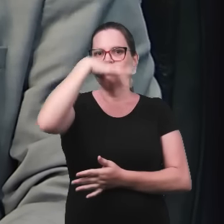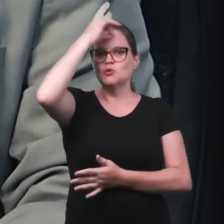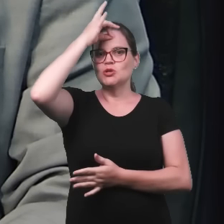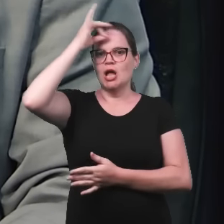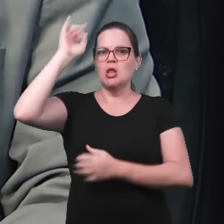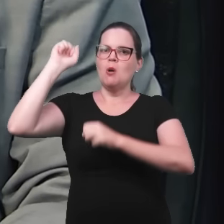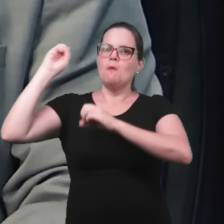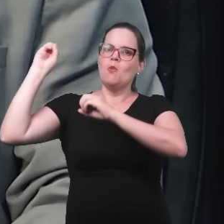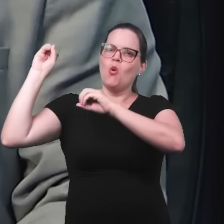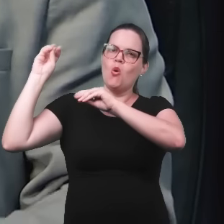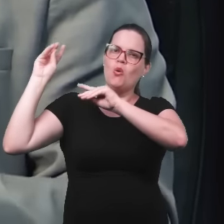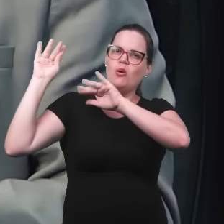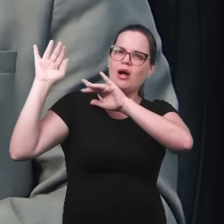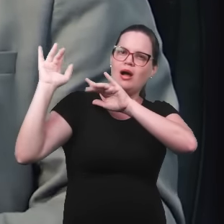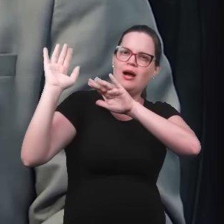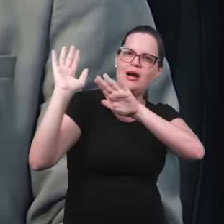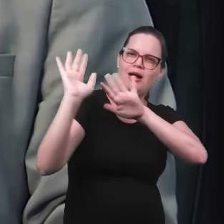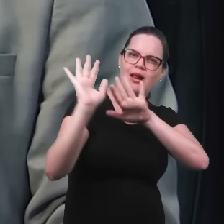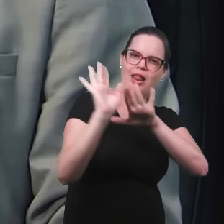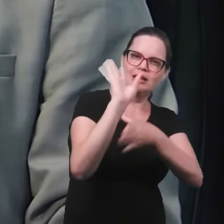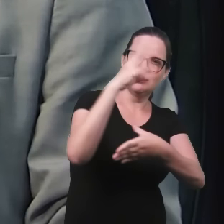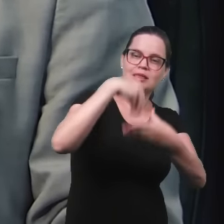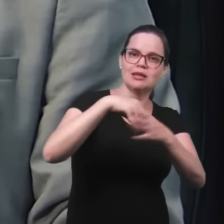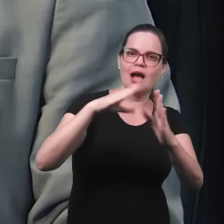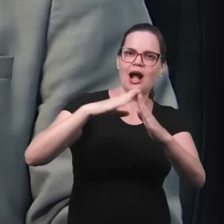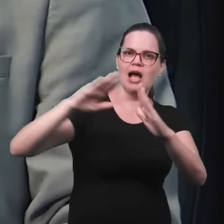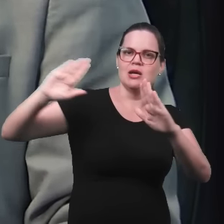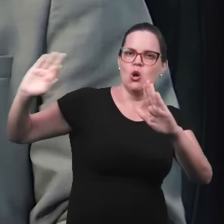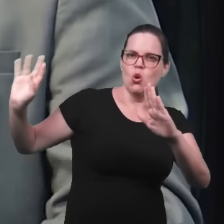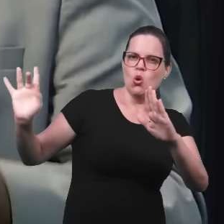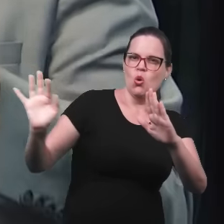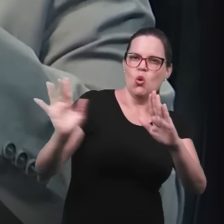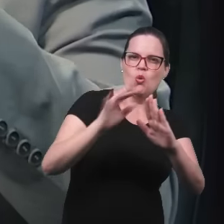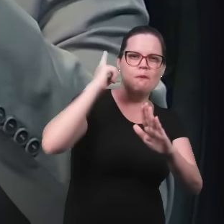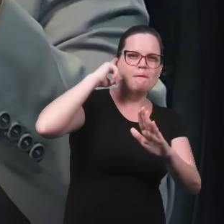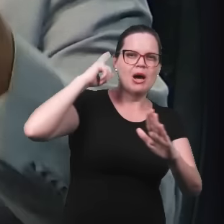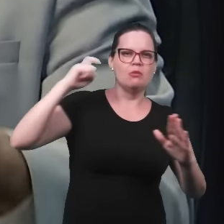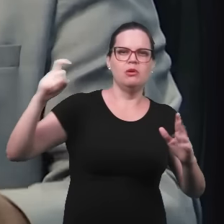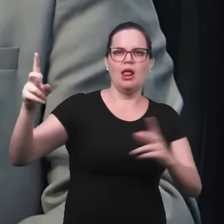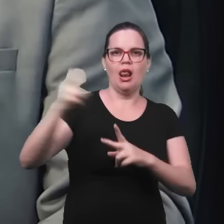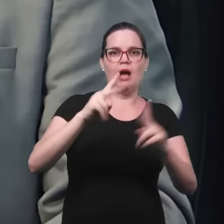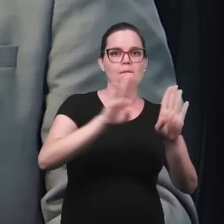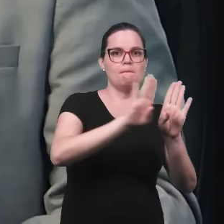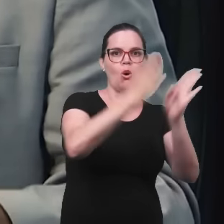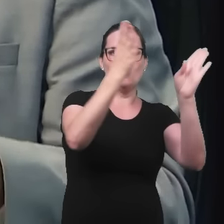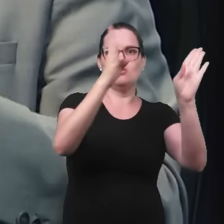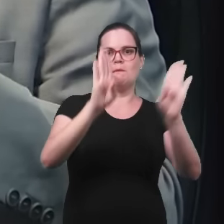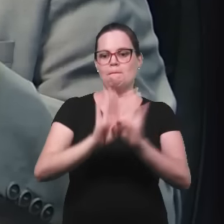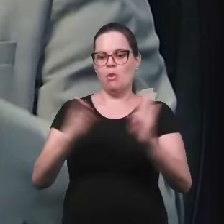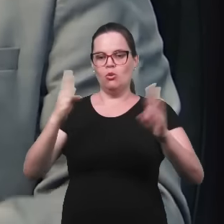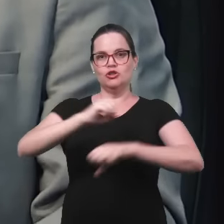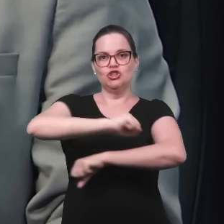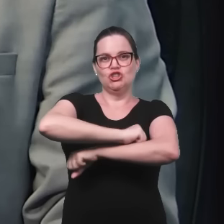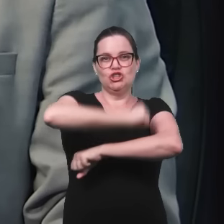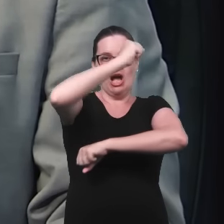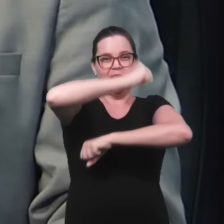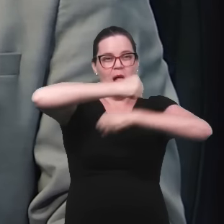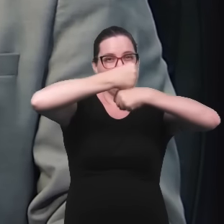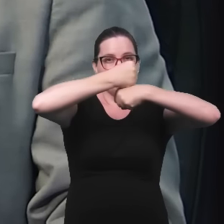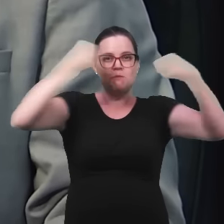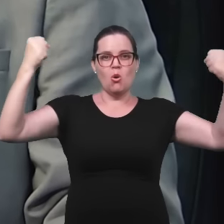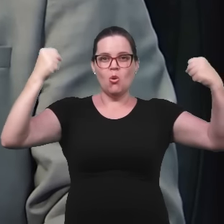é derramado, eles são cheios do Espírito Santo. A primeira coisa que fizeram foi abrir porta, abrir janela, sair